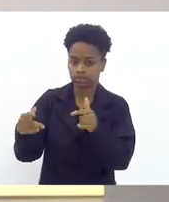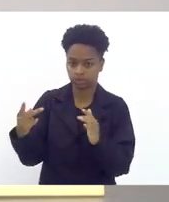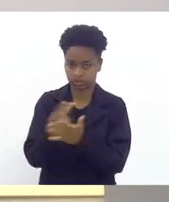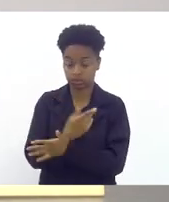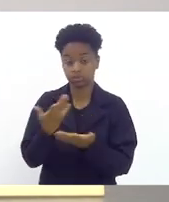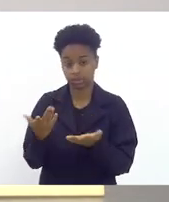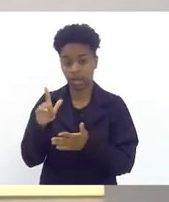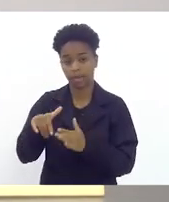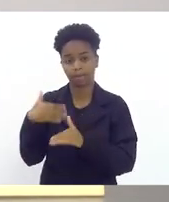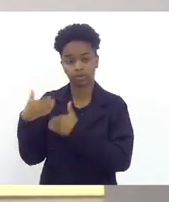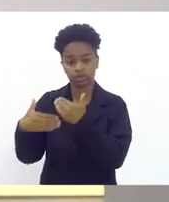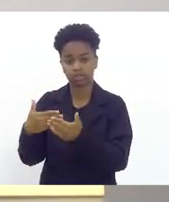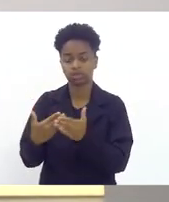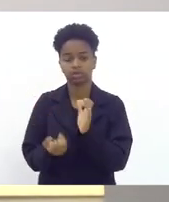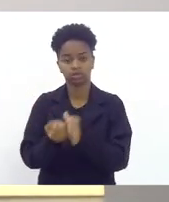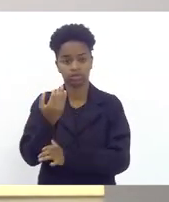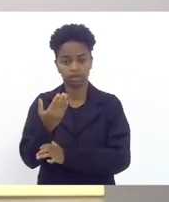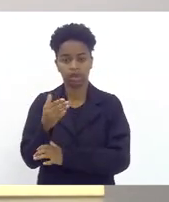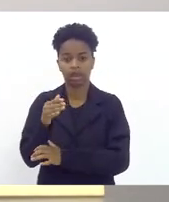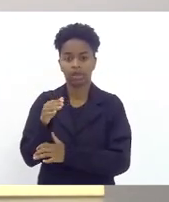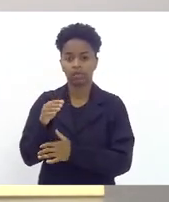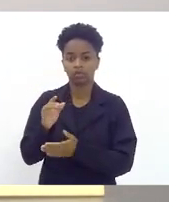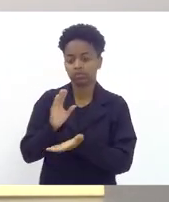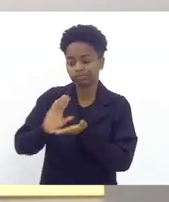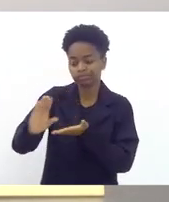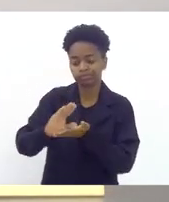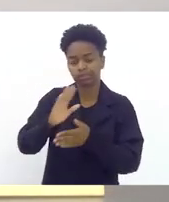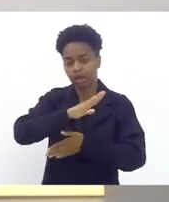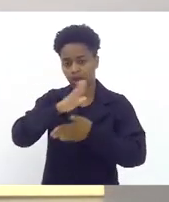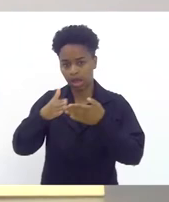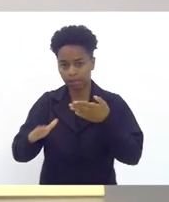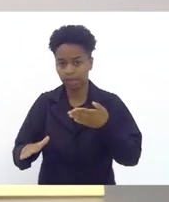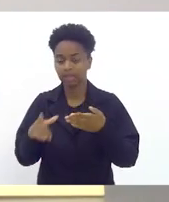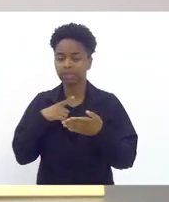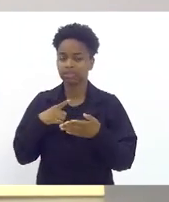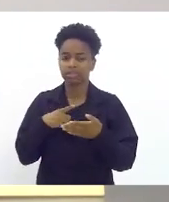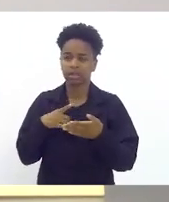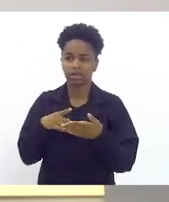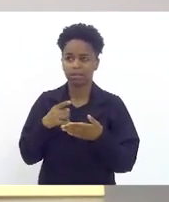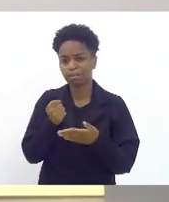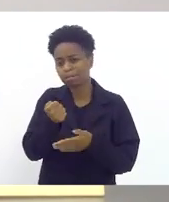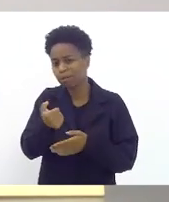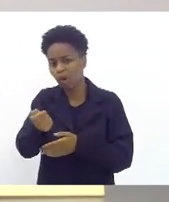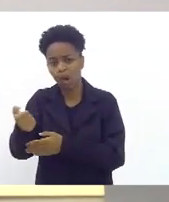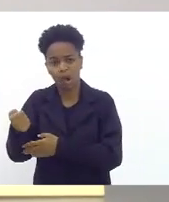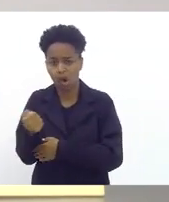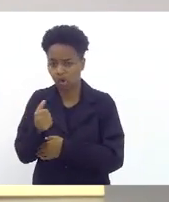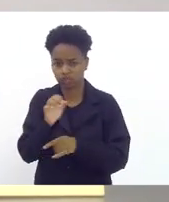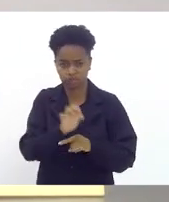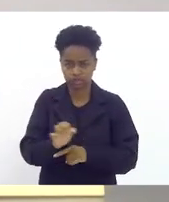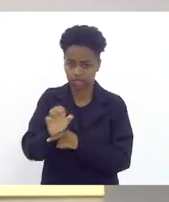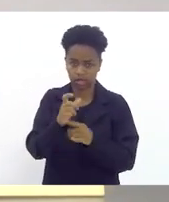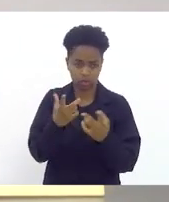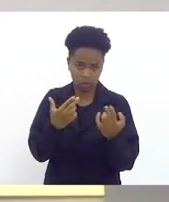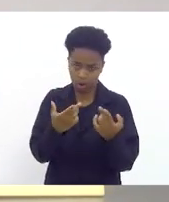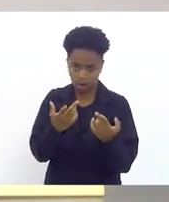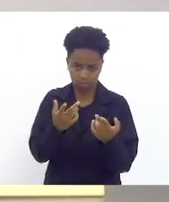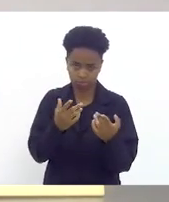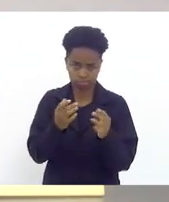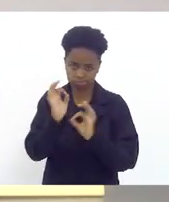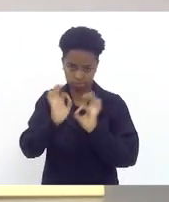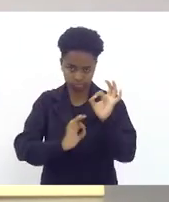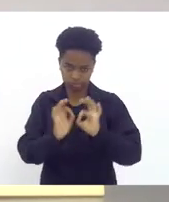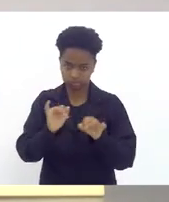de construção do mecanismo o fundo da Mata Atlântica nós somos um dos poucos estados que tem esse mecanismo implementado e esse valor